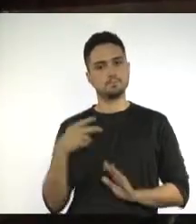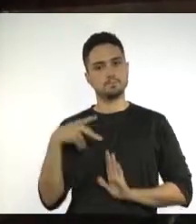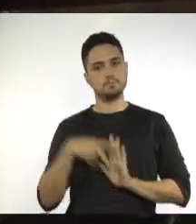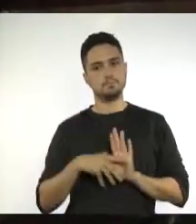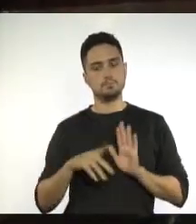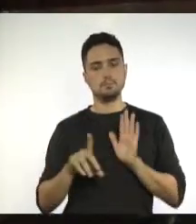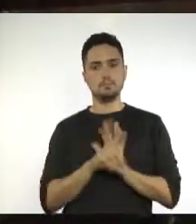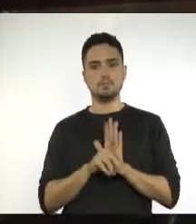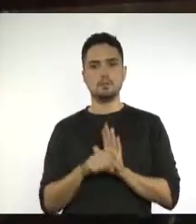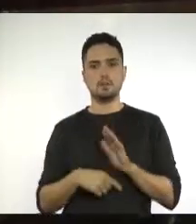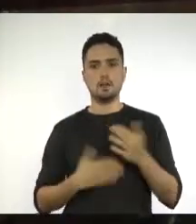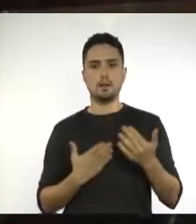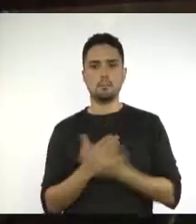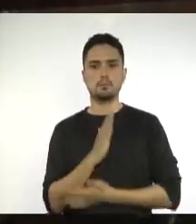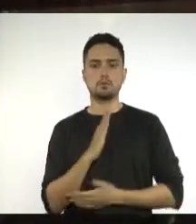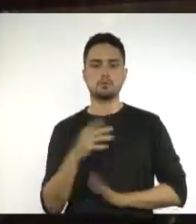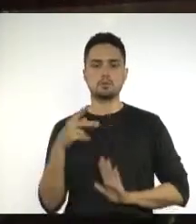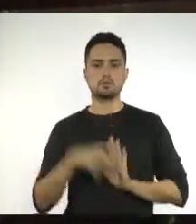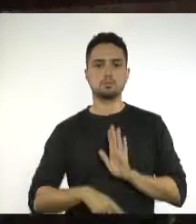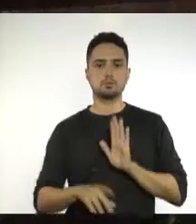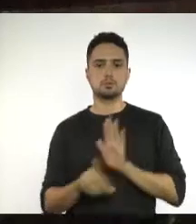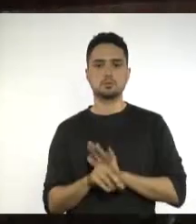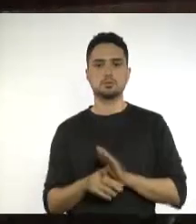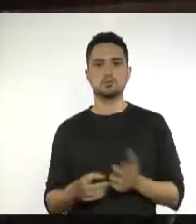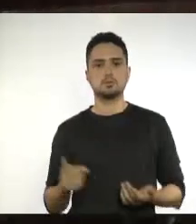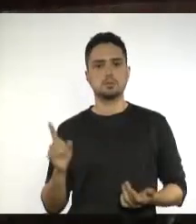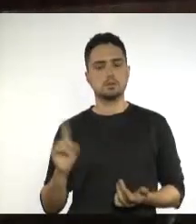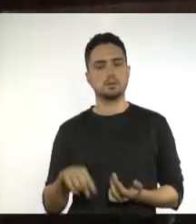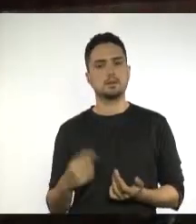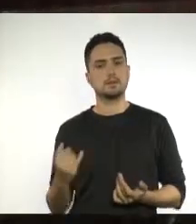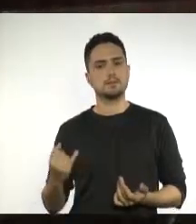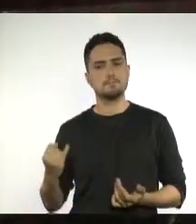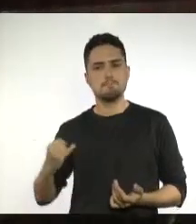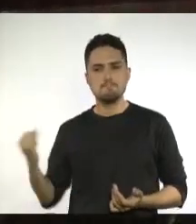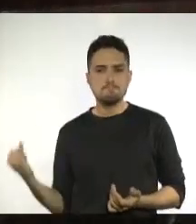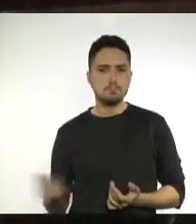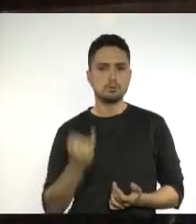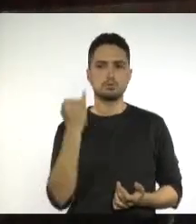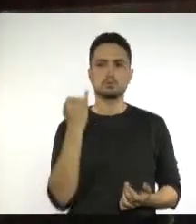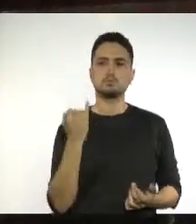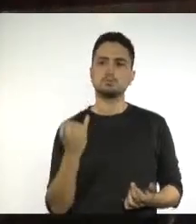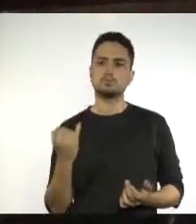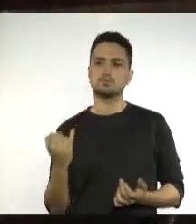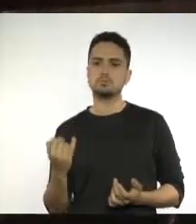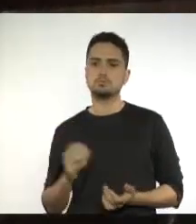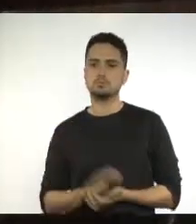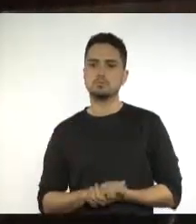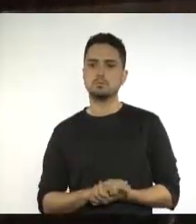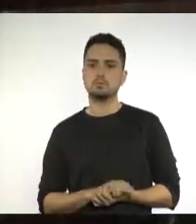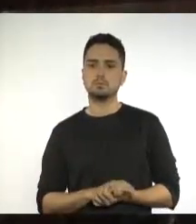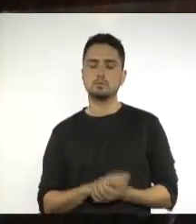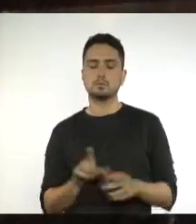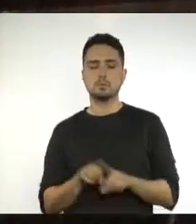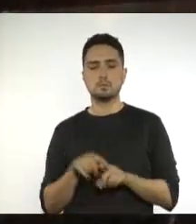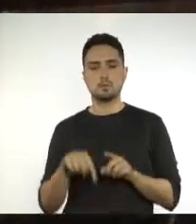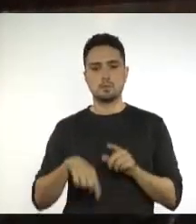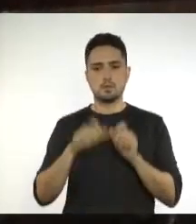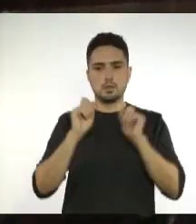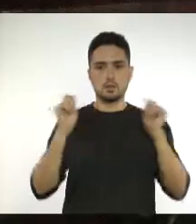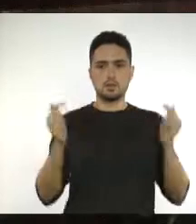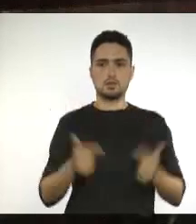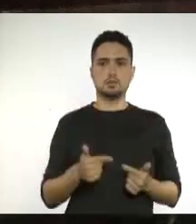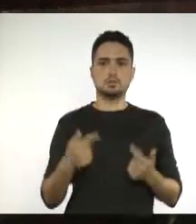a aprovação desse projeto, é de extrema relevância e cabe a esse parlamento,